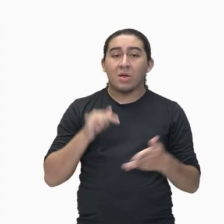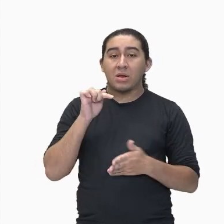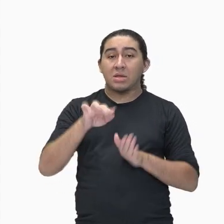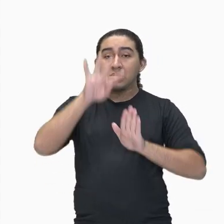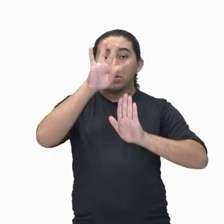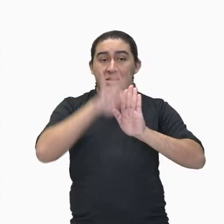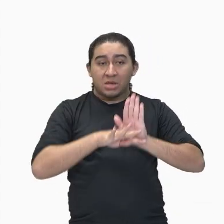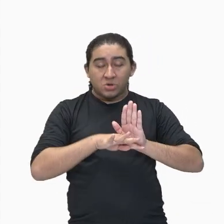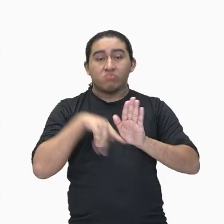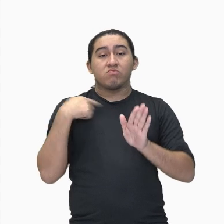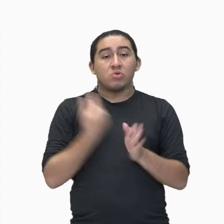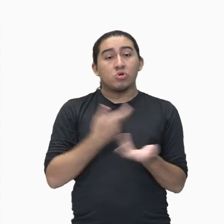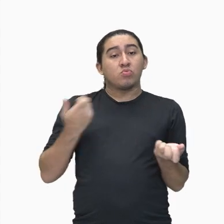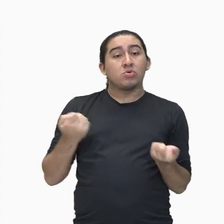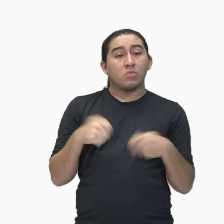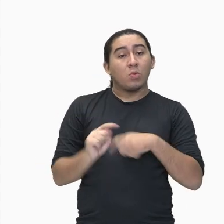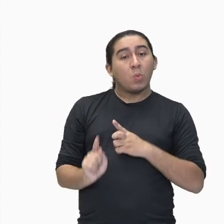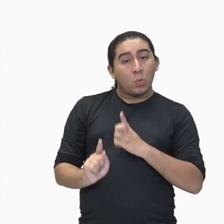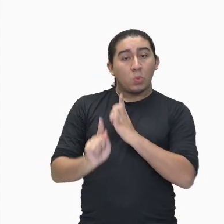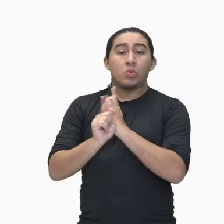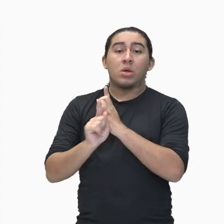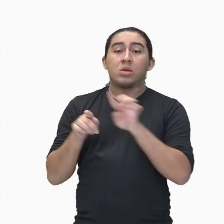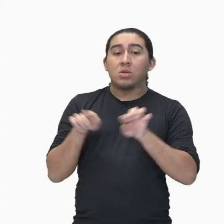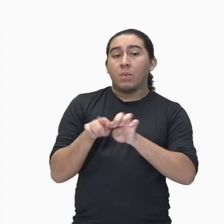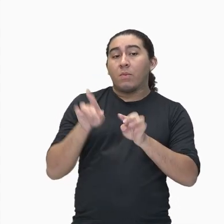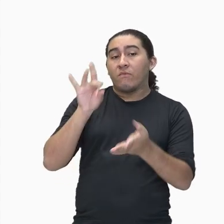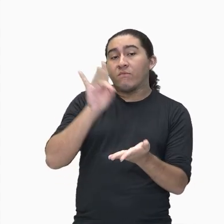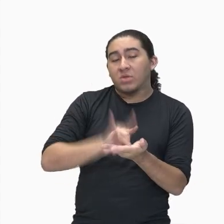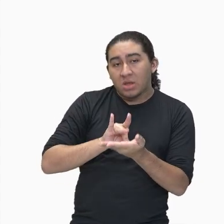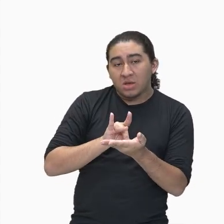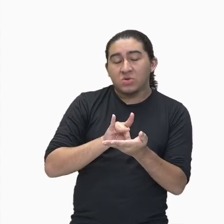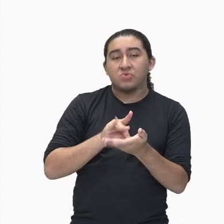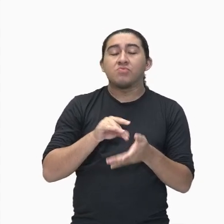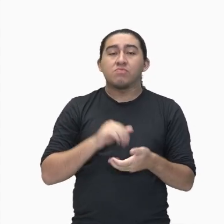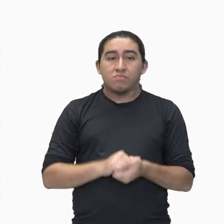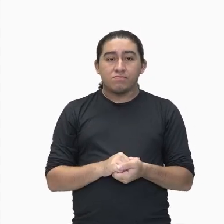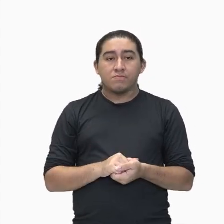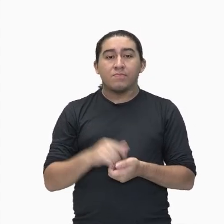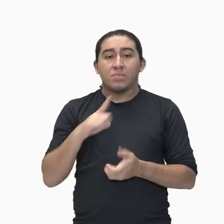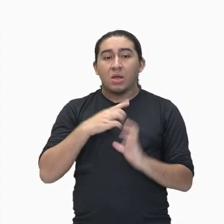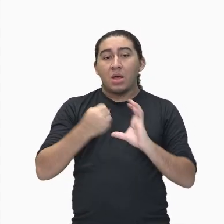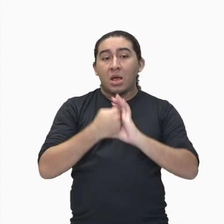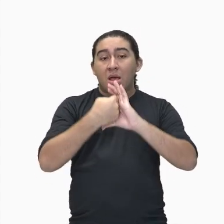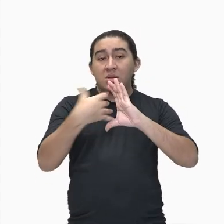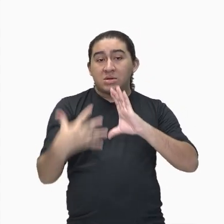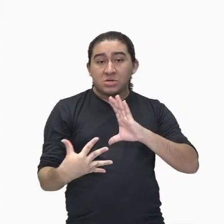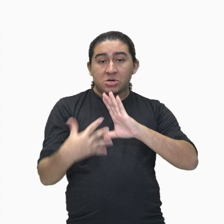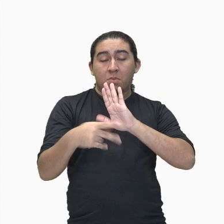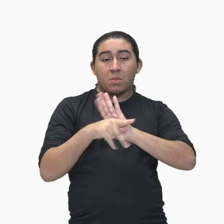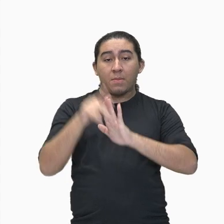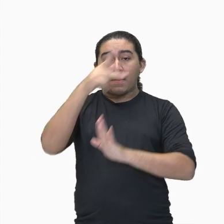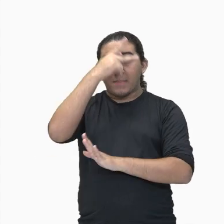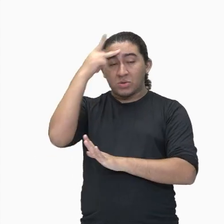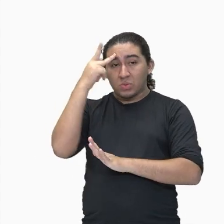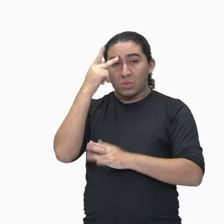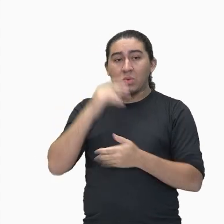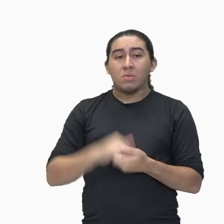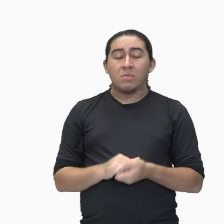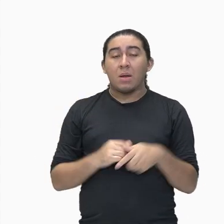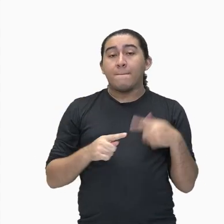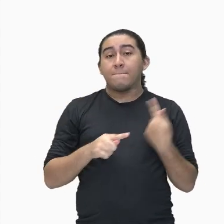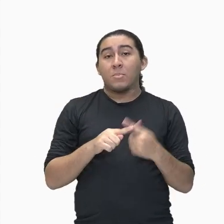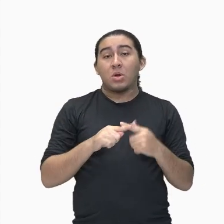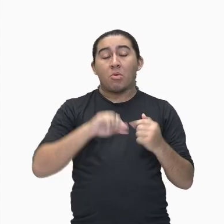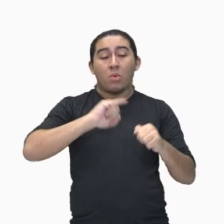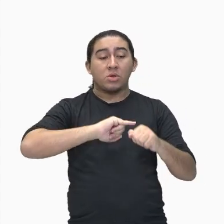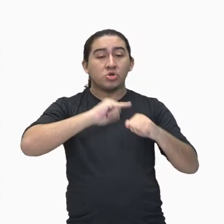para identificar, na verdade, as características realmente do ser. Porque um